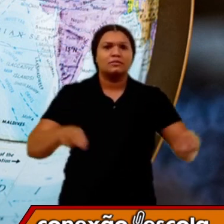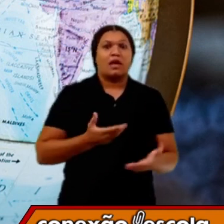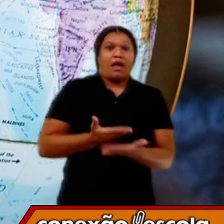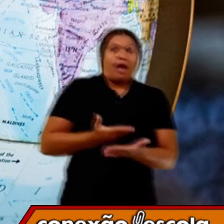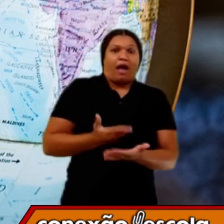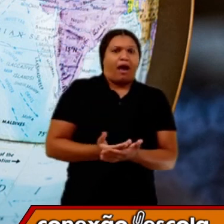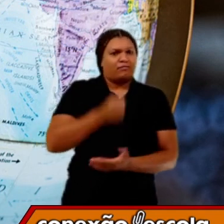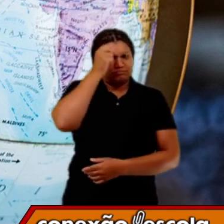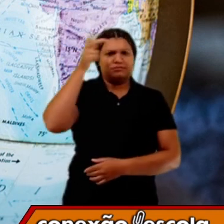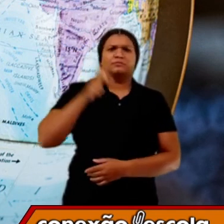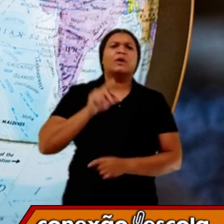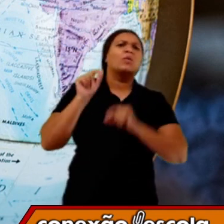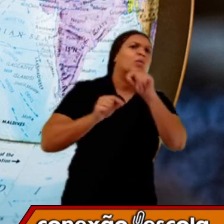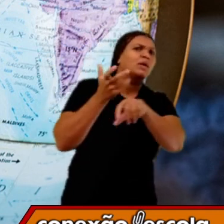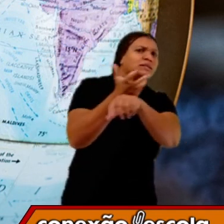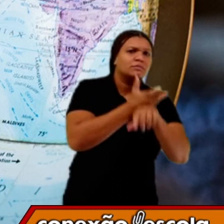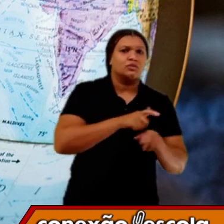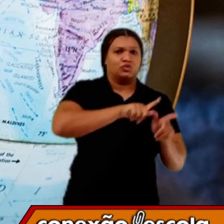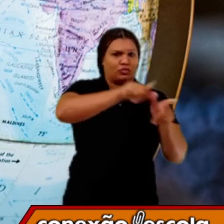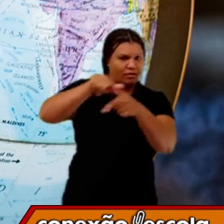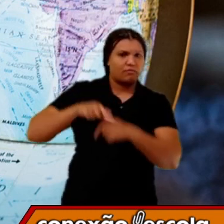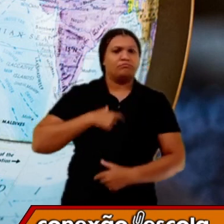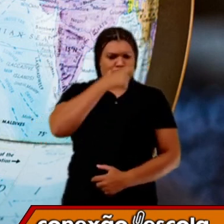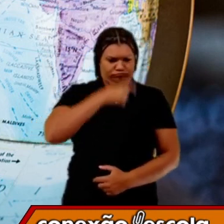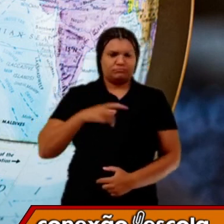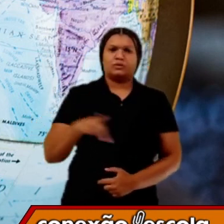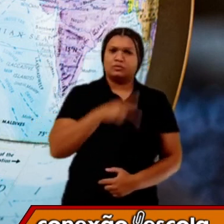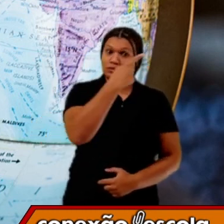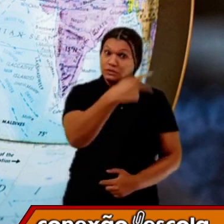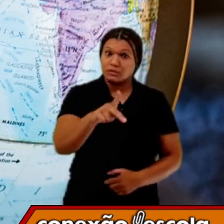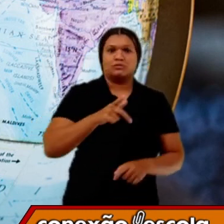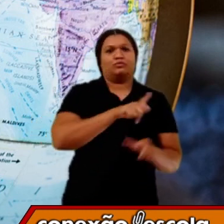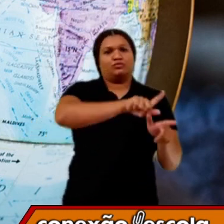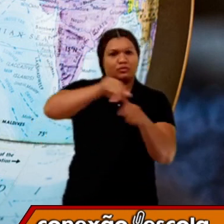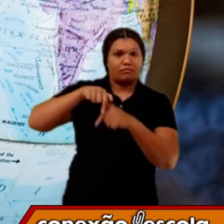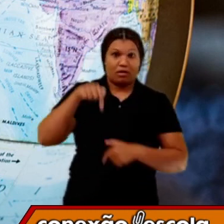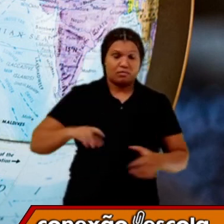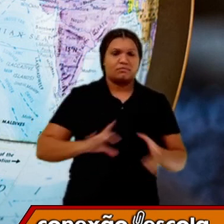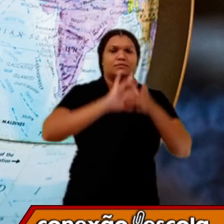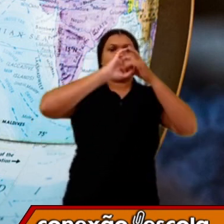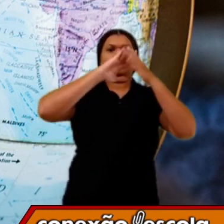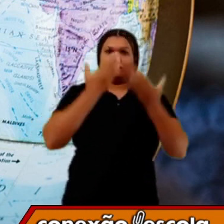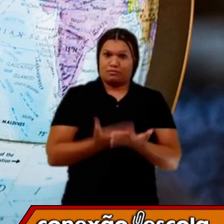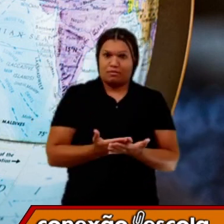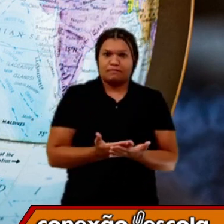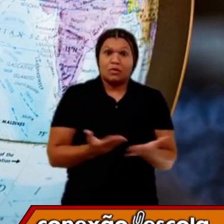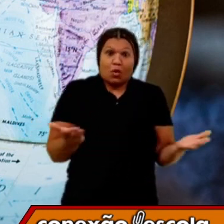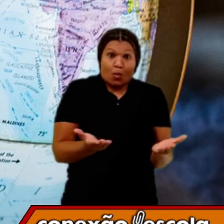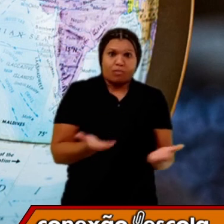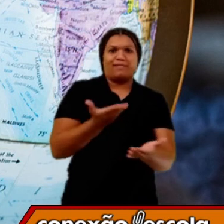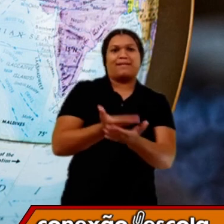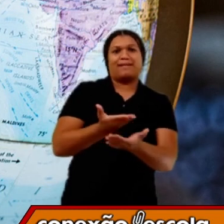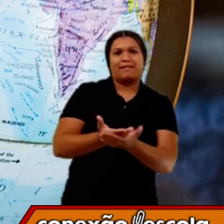de quê? Geografia, isso aí. Sou o seu professor de geografia aqui no Conexão Escola e na aula de hoje nós